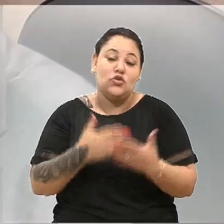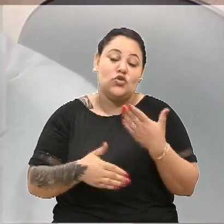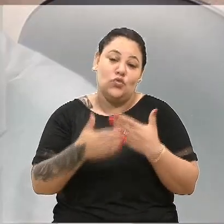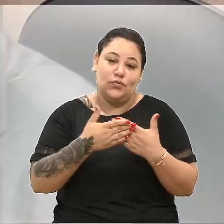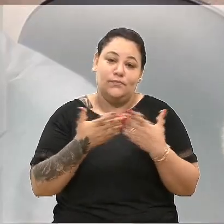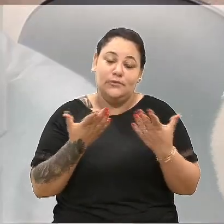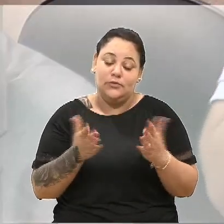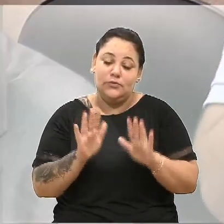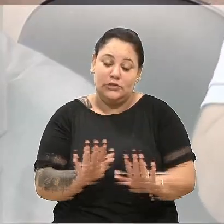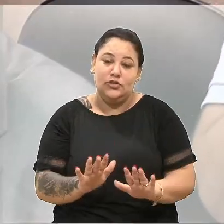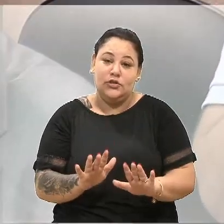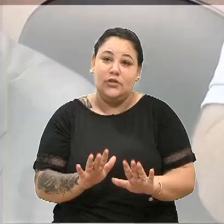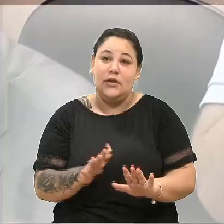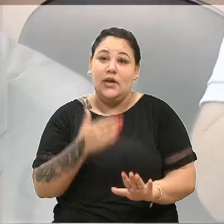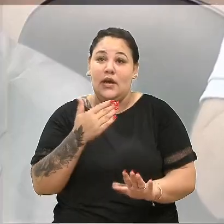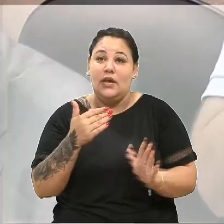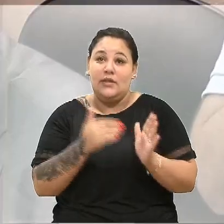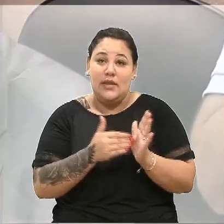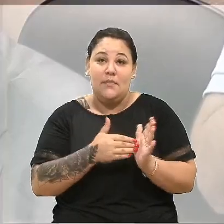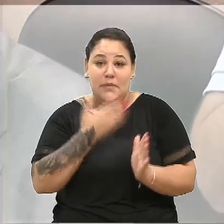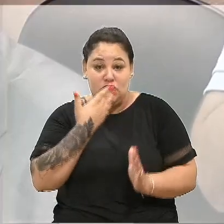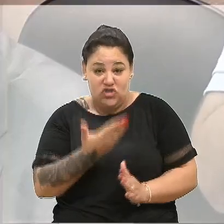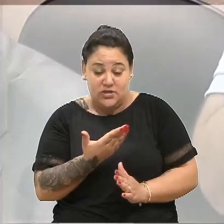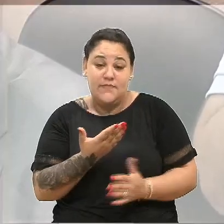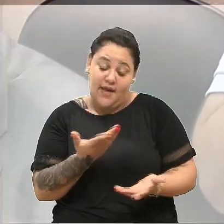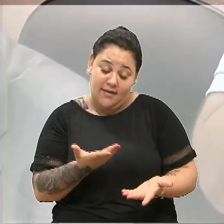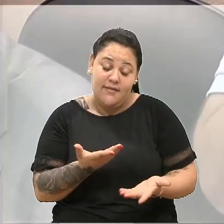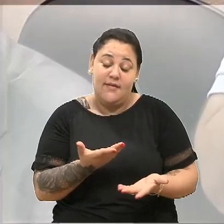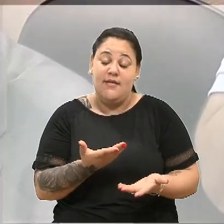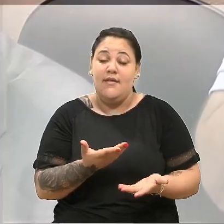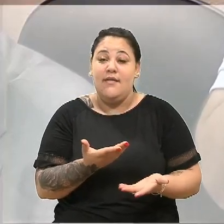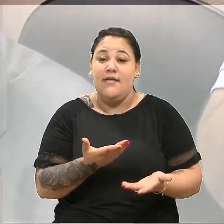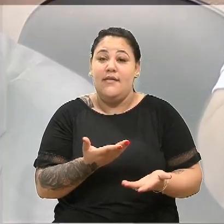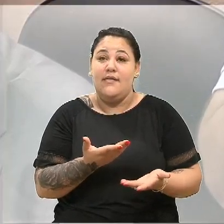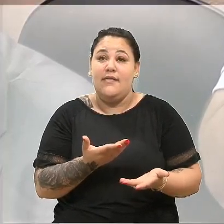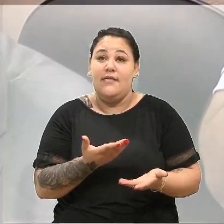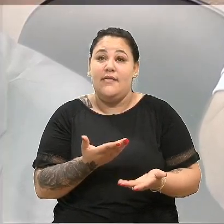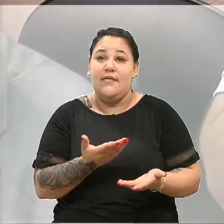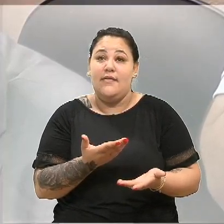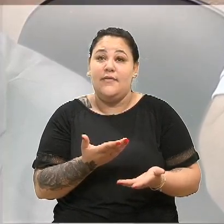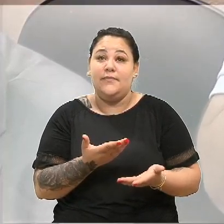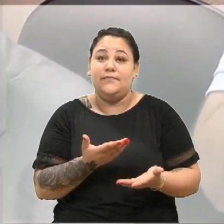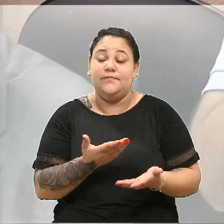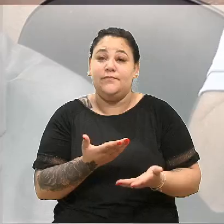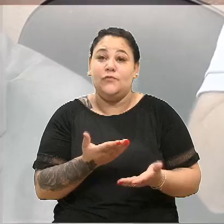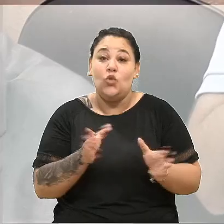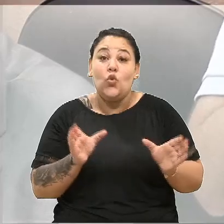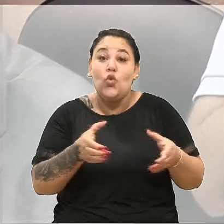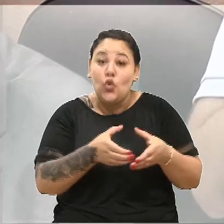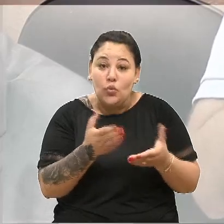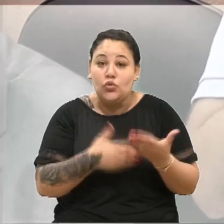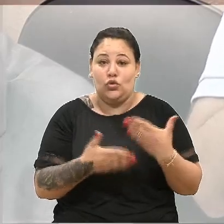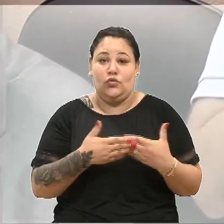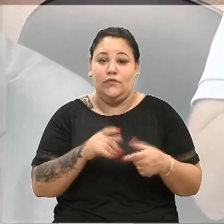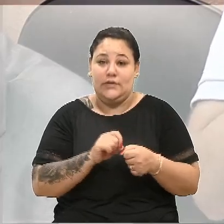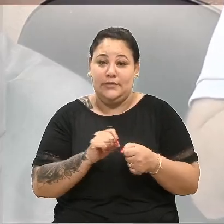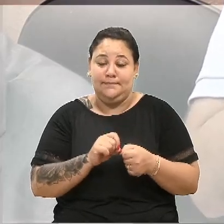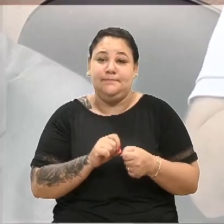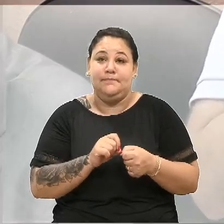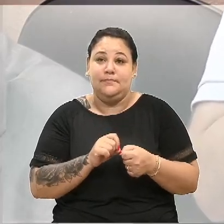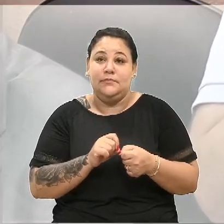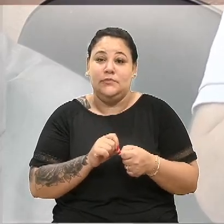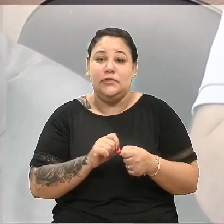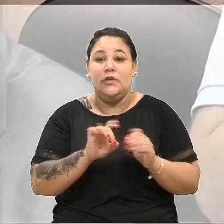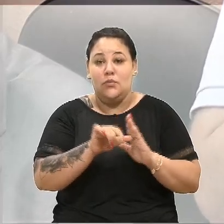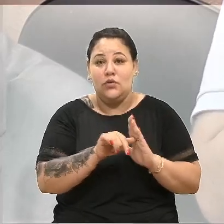aqui e até solicito, senhora presidente, um voto coletivo da Câmara de Vereadores de Caxias do Sul. E se a senhora permitir, no final